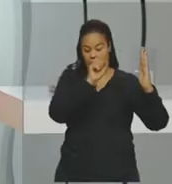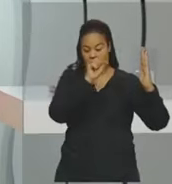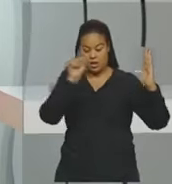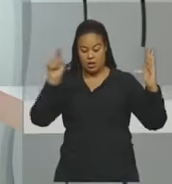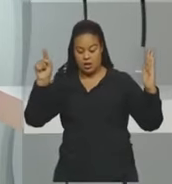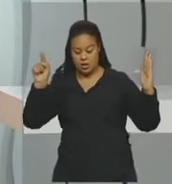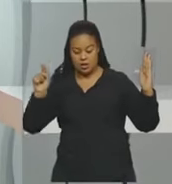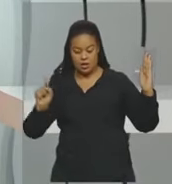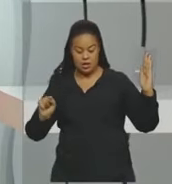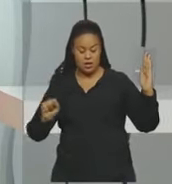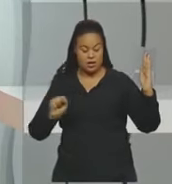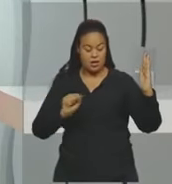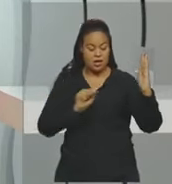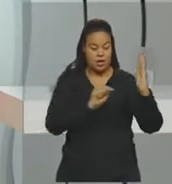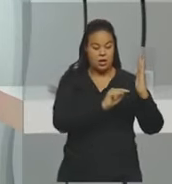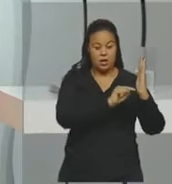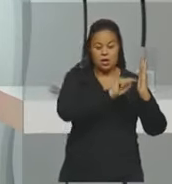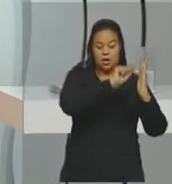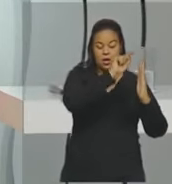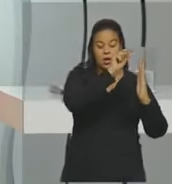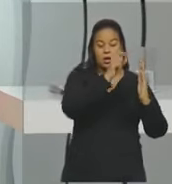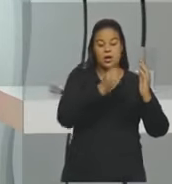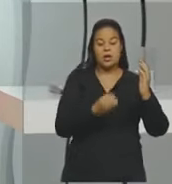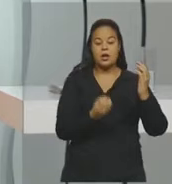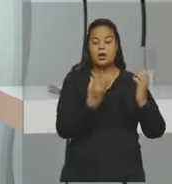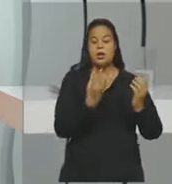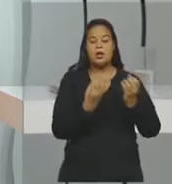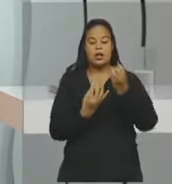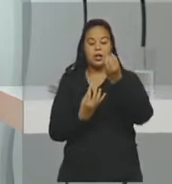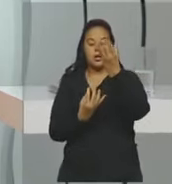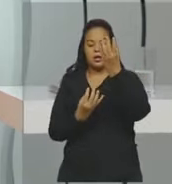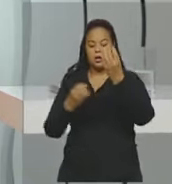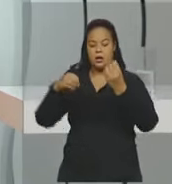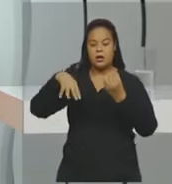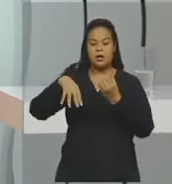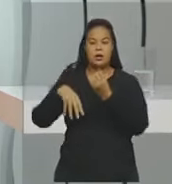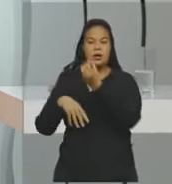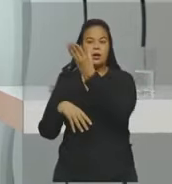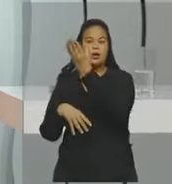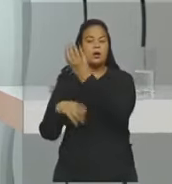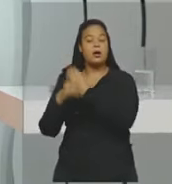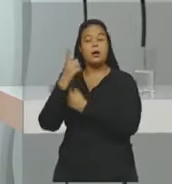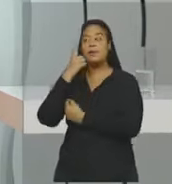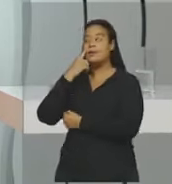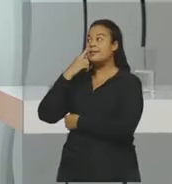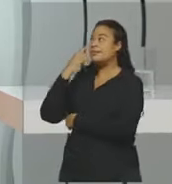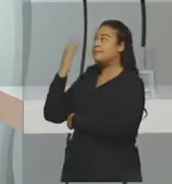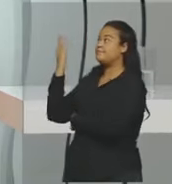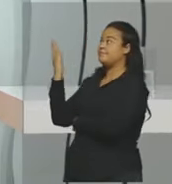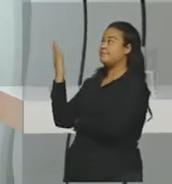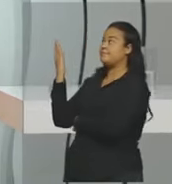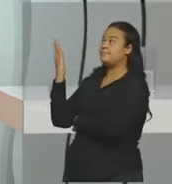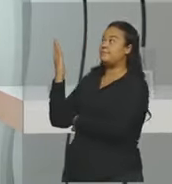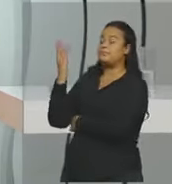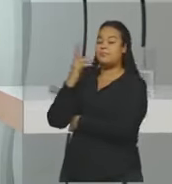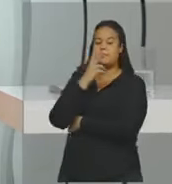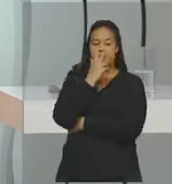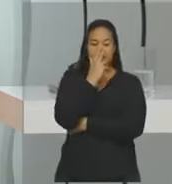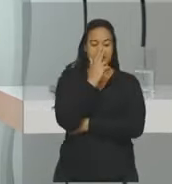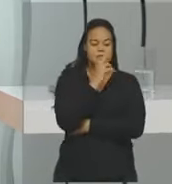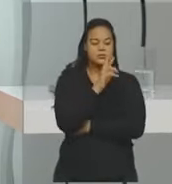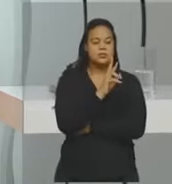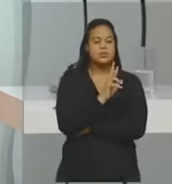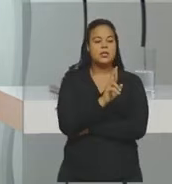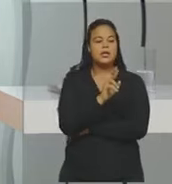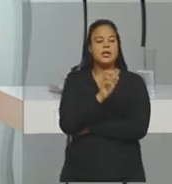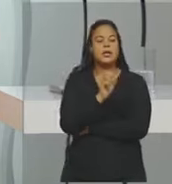tá? Eu vou representar as lâmpadas como se fossem resistências, tá? Mas é apenas para ficar uma representação